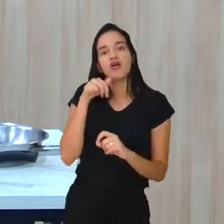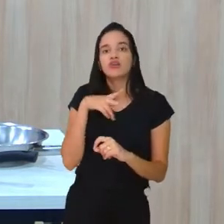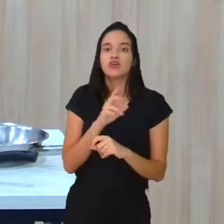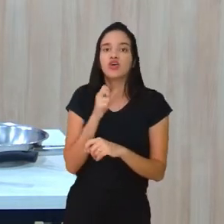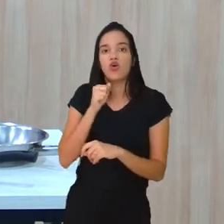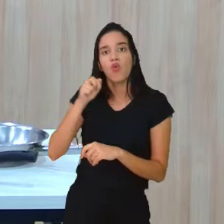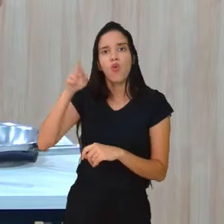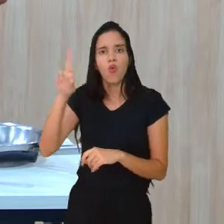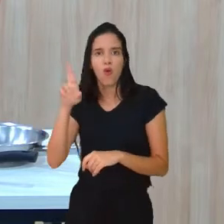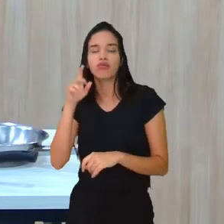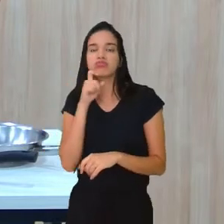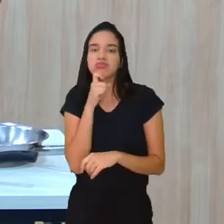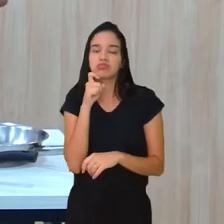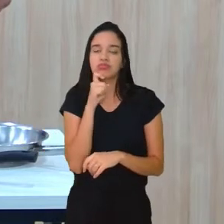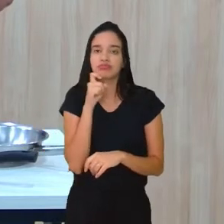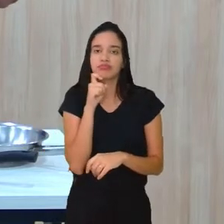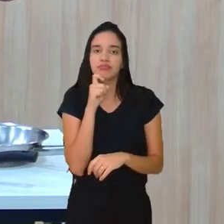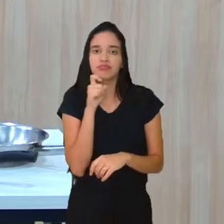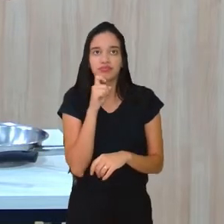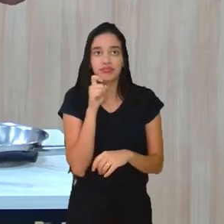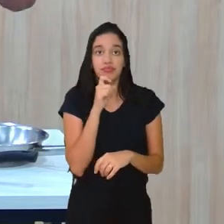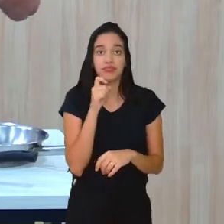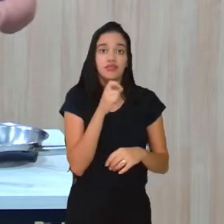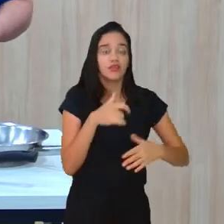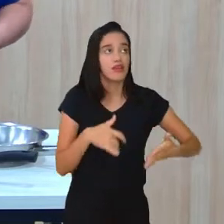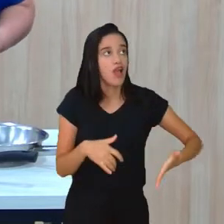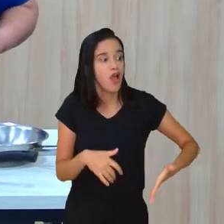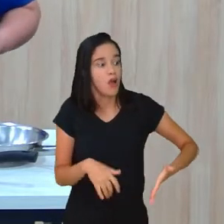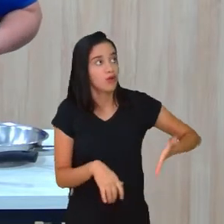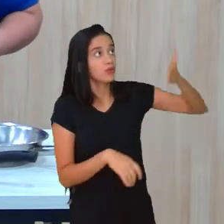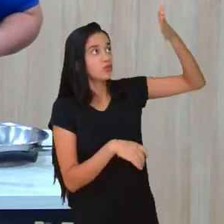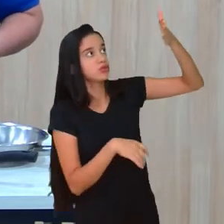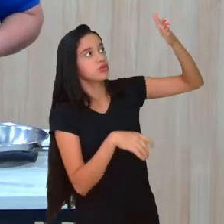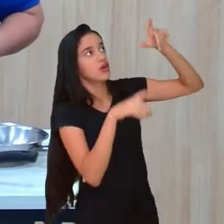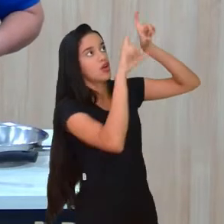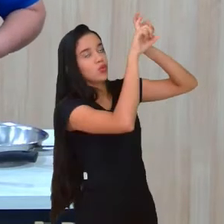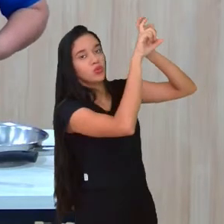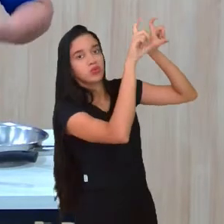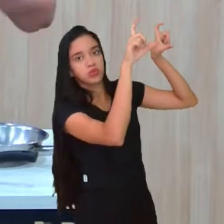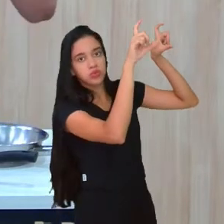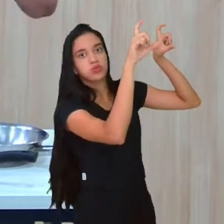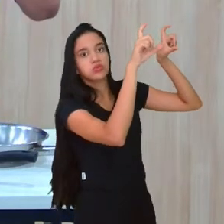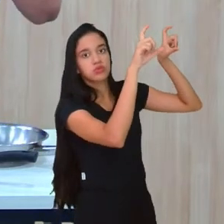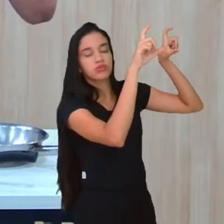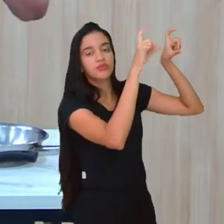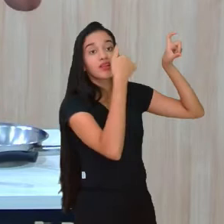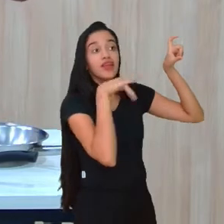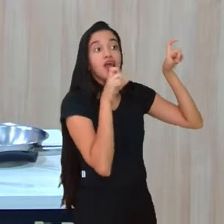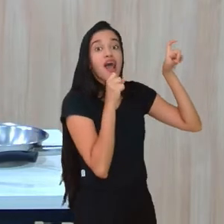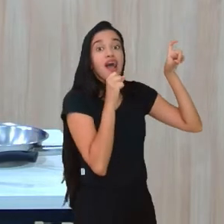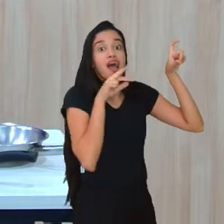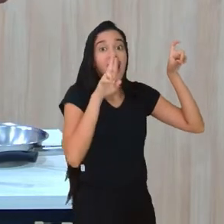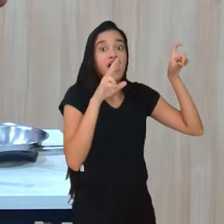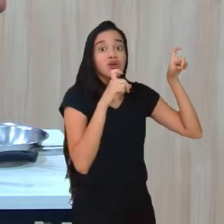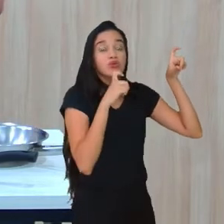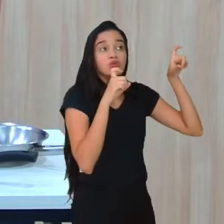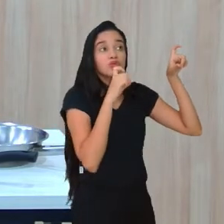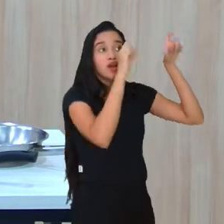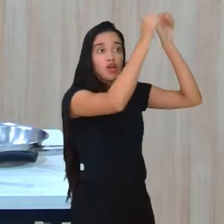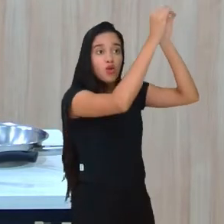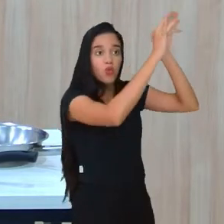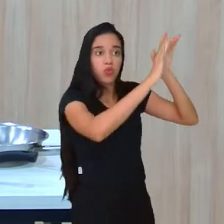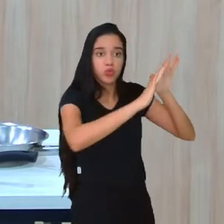desejado, não subia. Então, o que é que faz? Coloca o ar-condicionado na parte mais superior e esse ar frio ele vai descendo